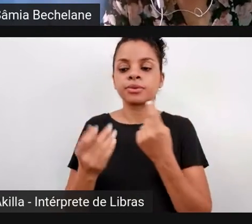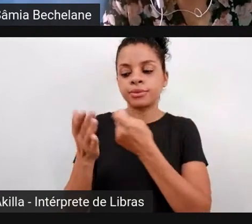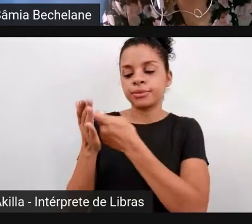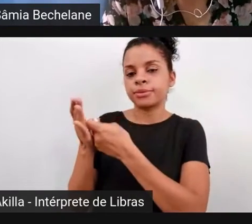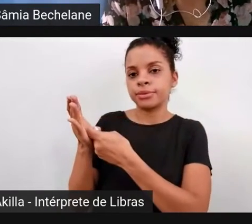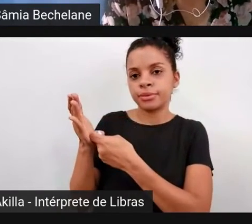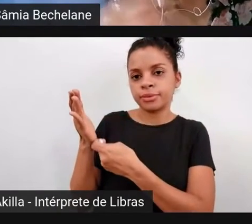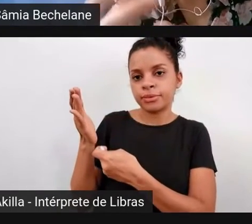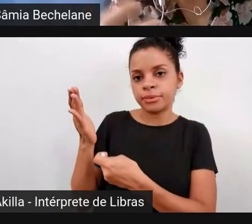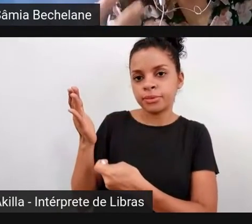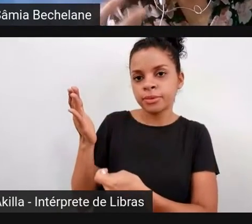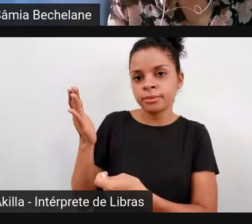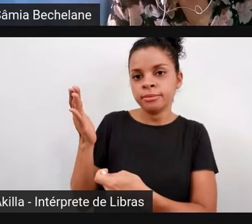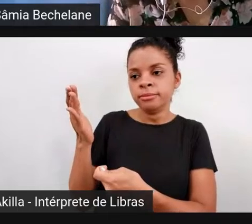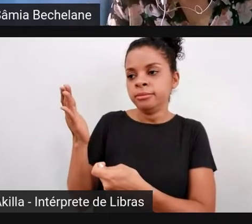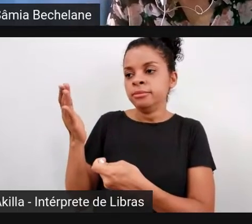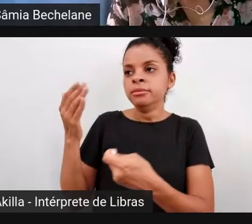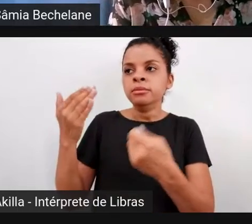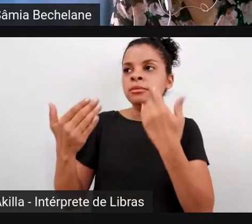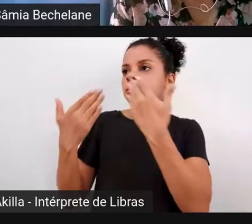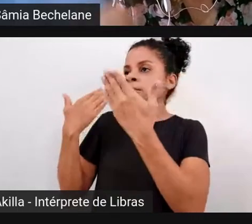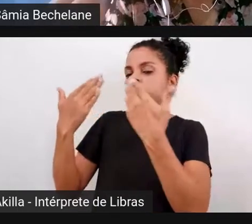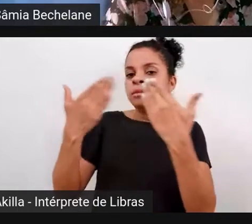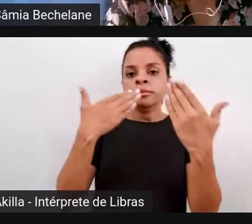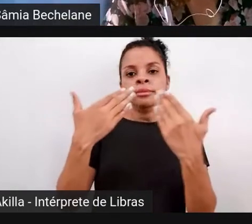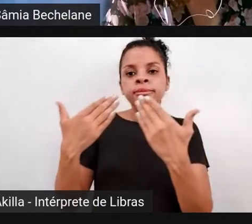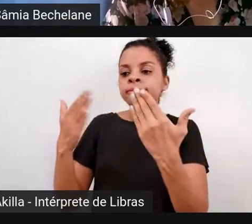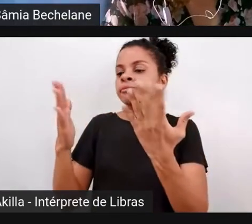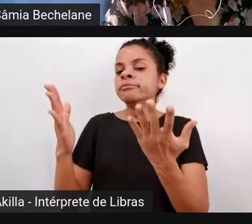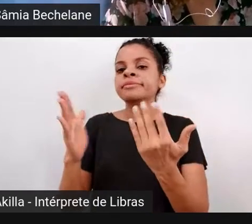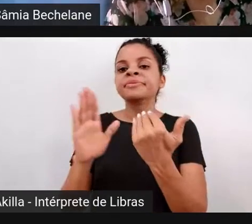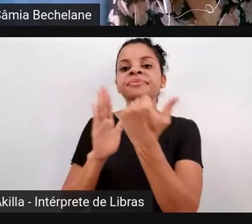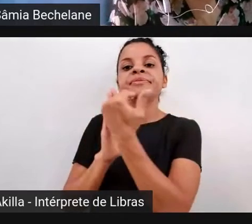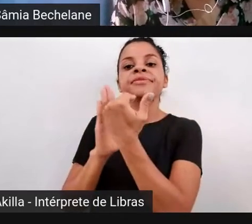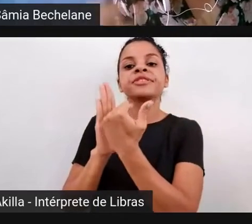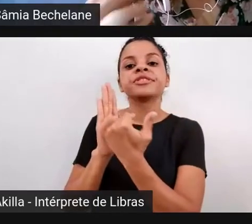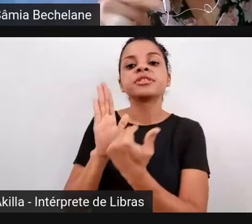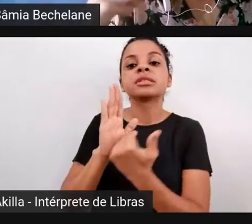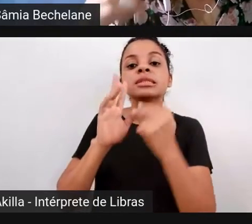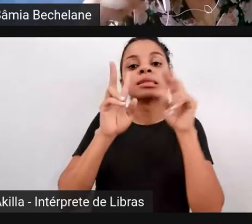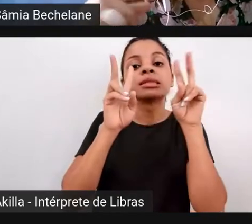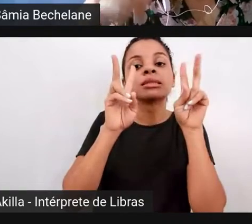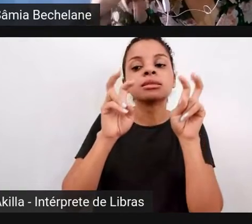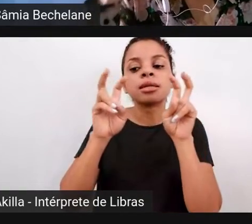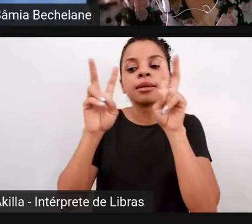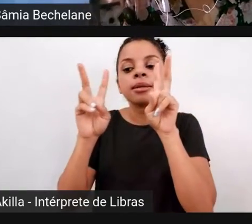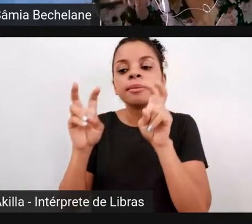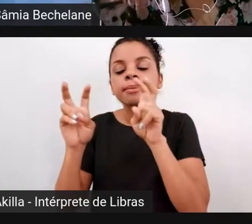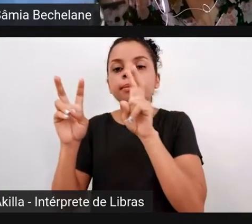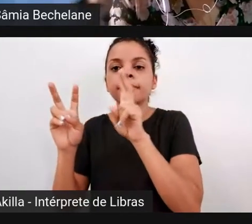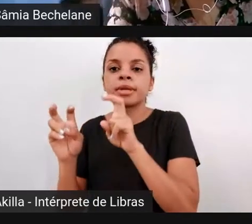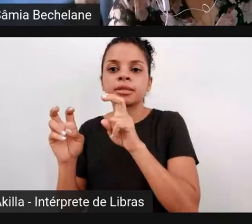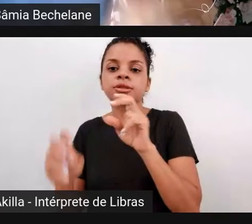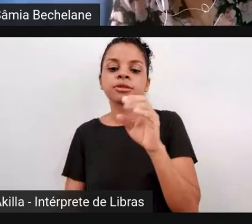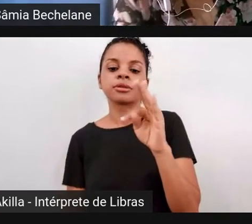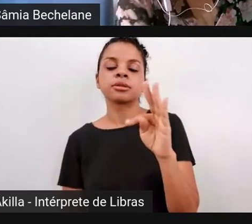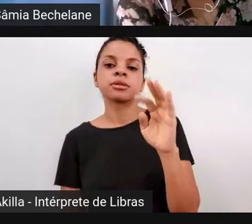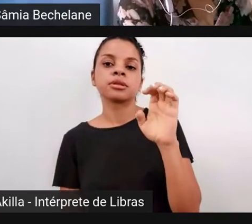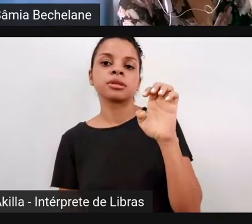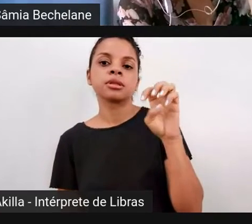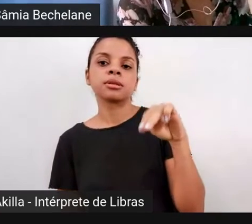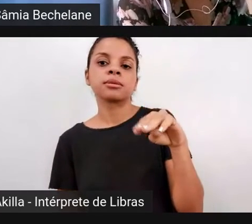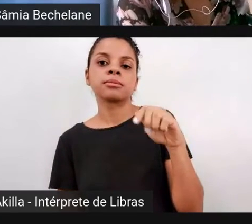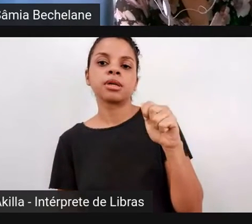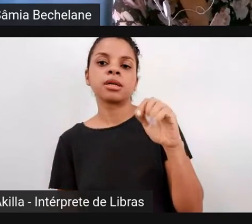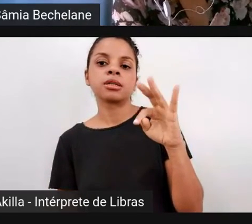discutindo a Agenda Setting, que falam de agendamento temático, né? Que não é aquele agendamento clássico, né,